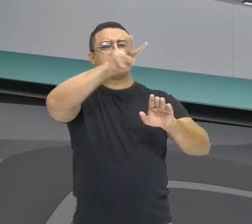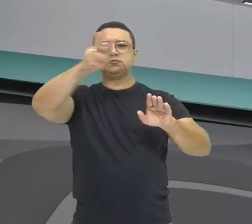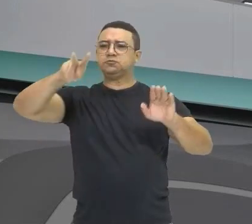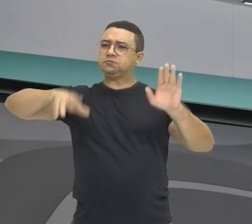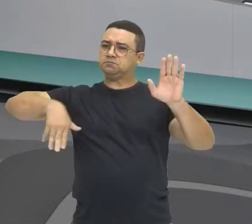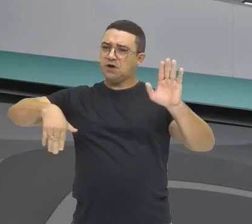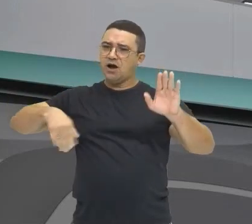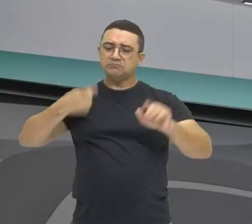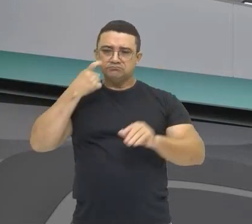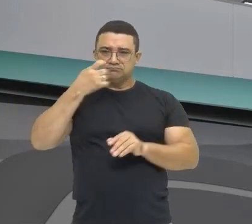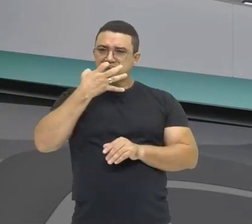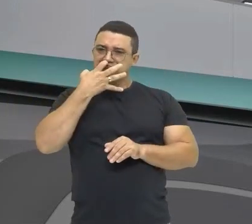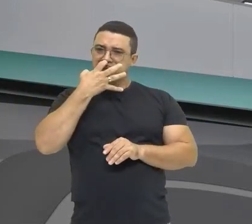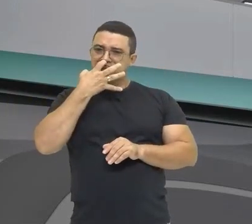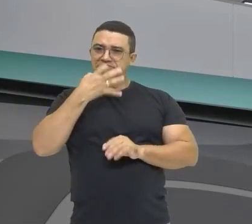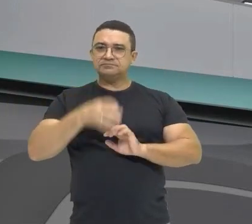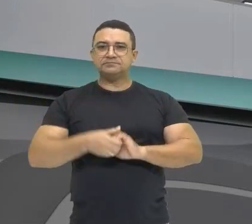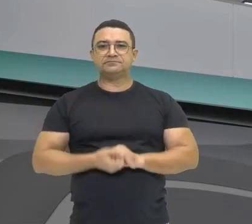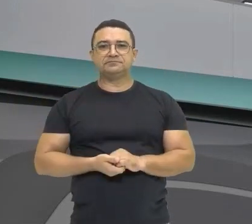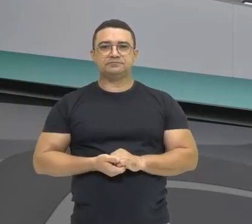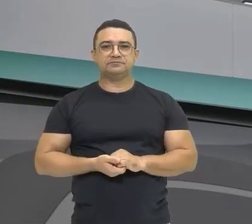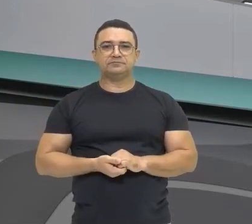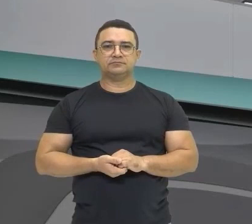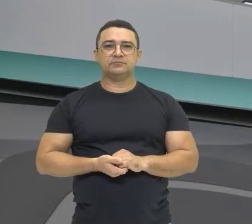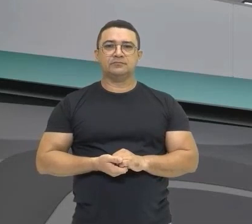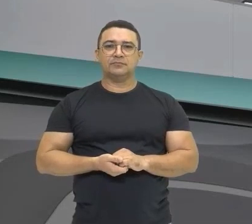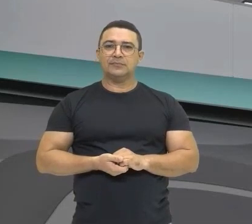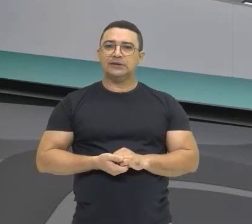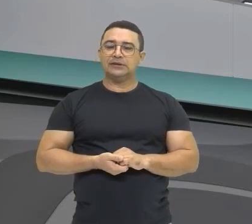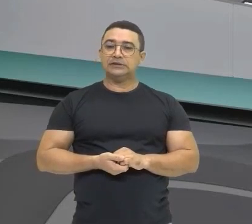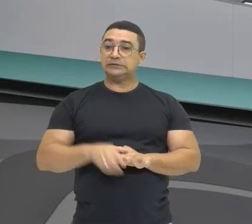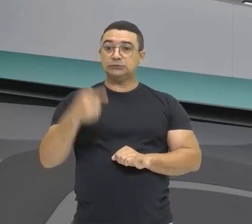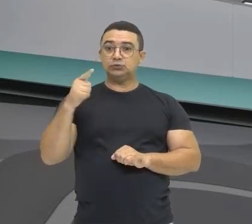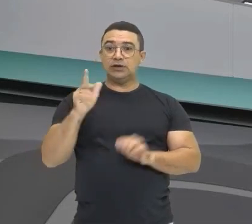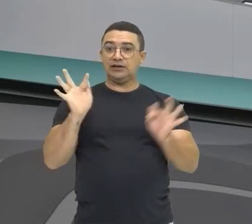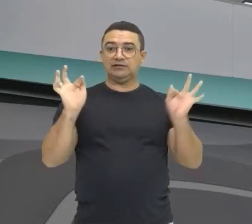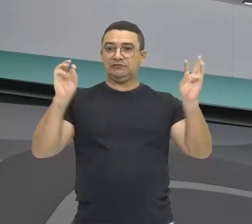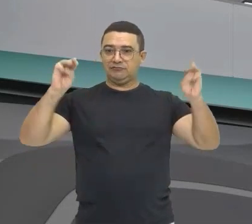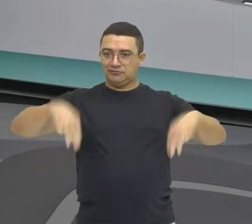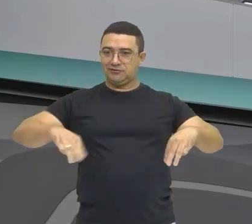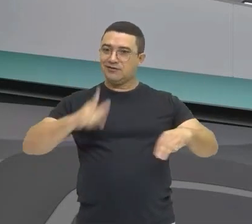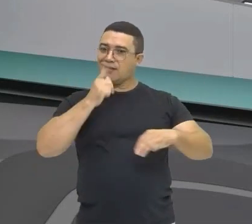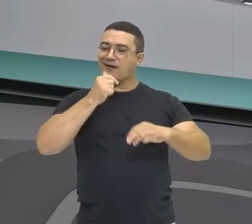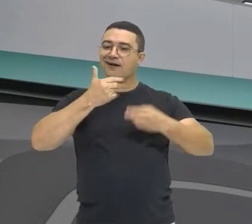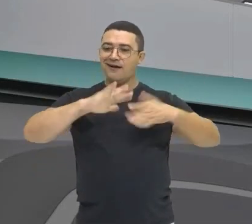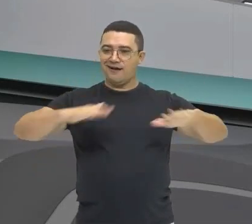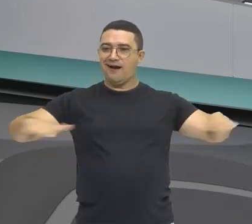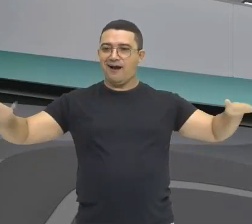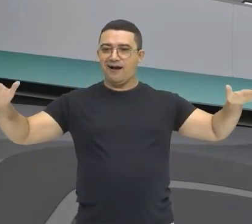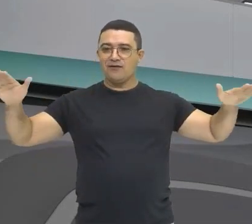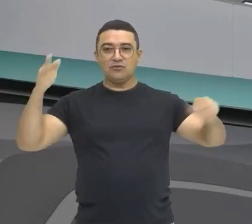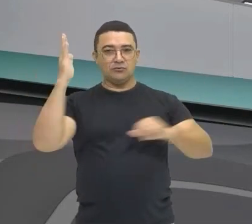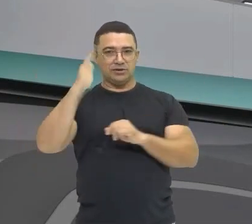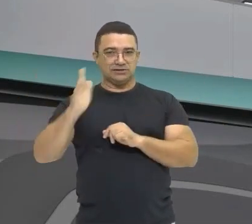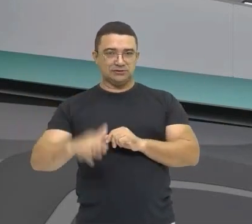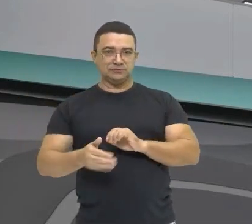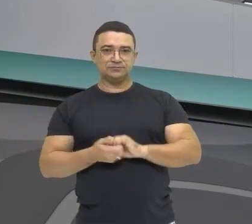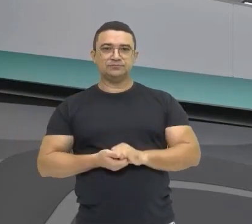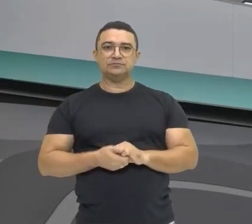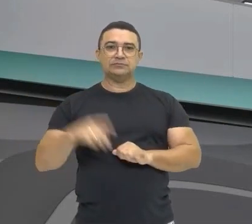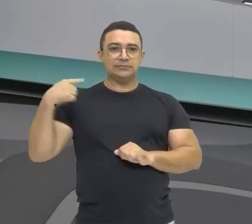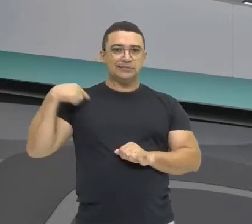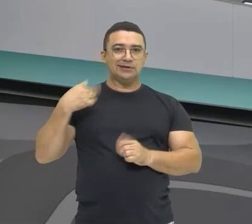ocorreu com os bandeirantes, né? Águas são muitas, infindas, e em tal maneira é graciosa